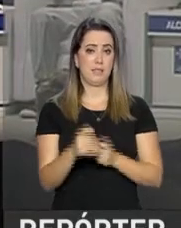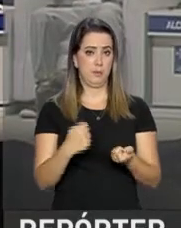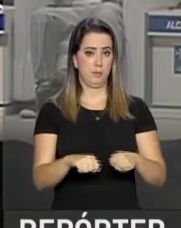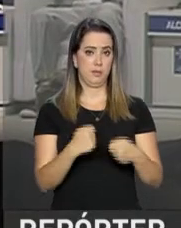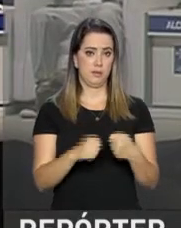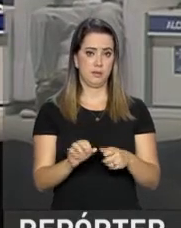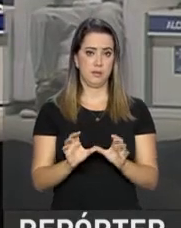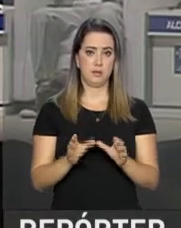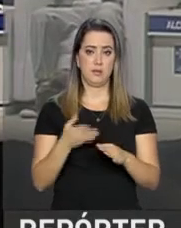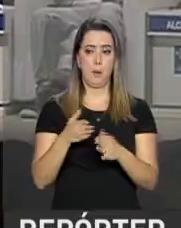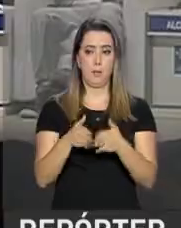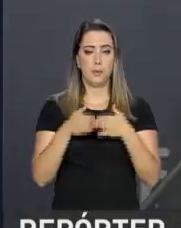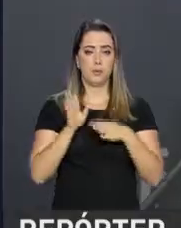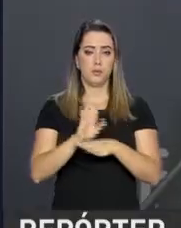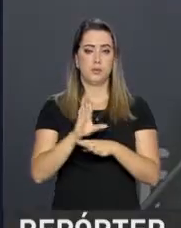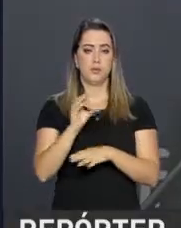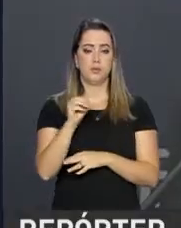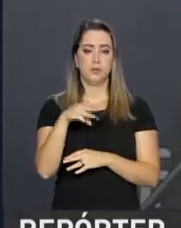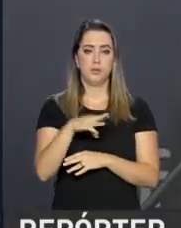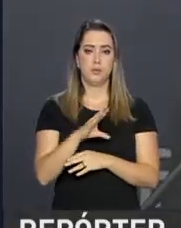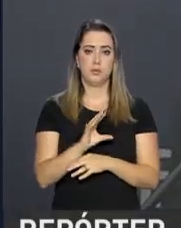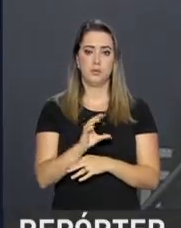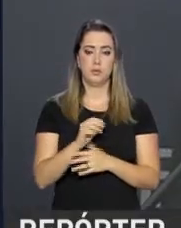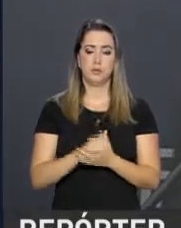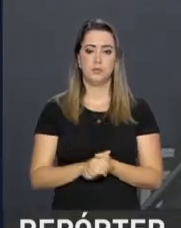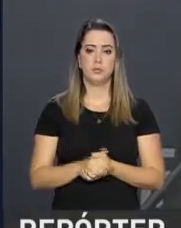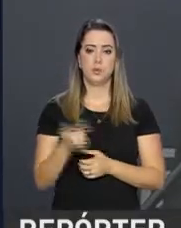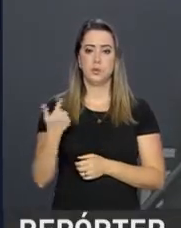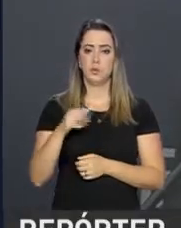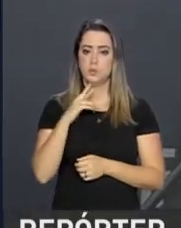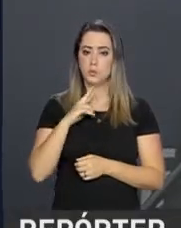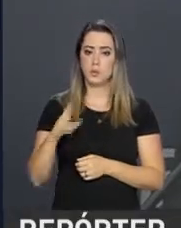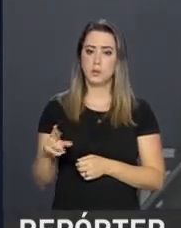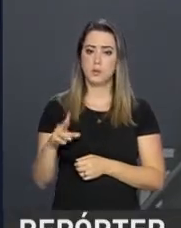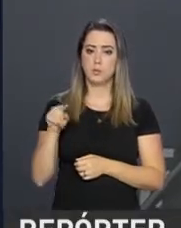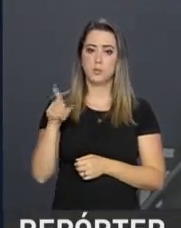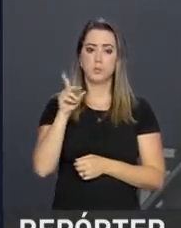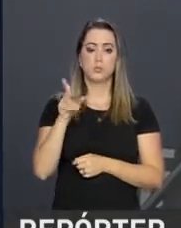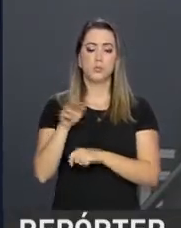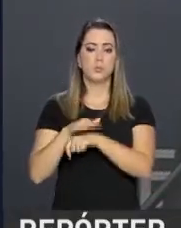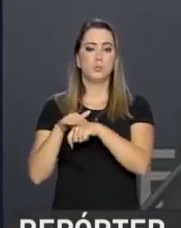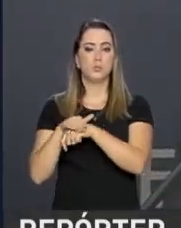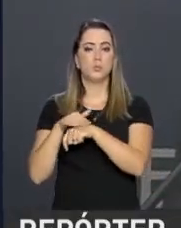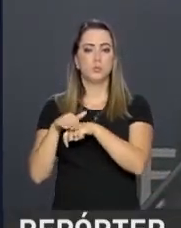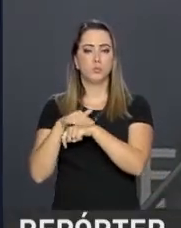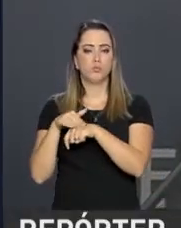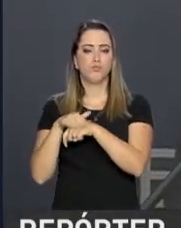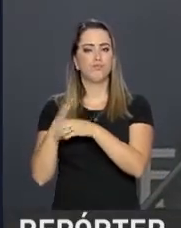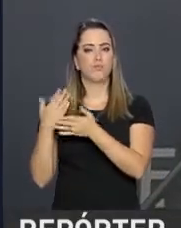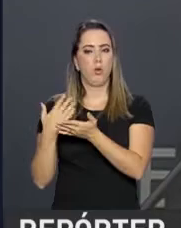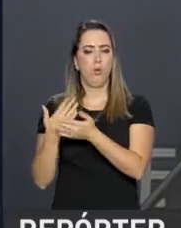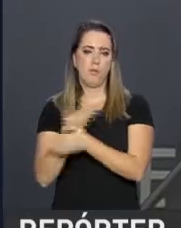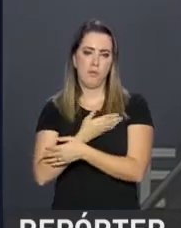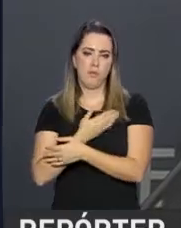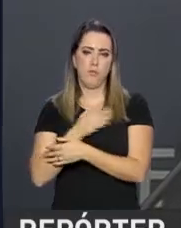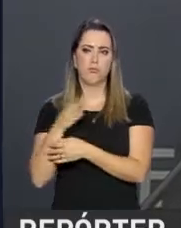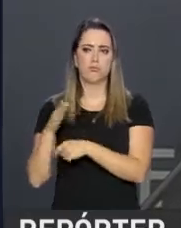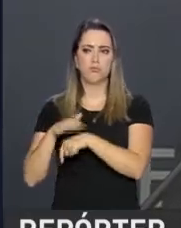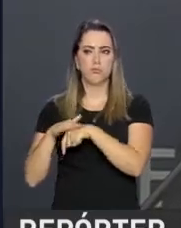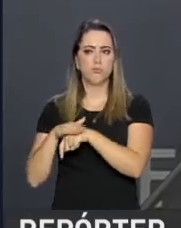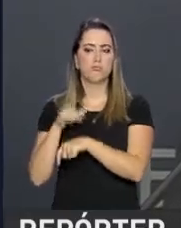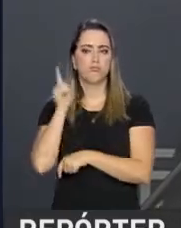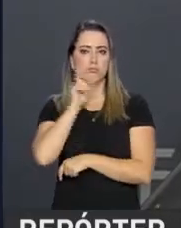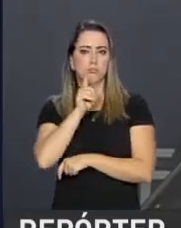mundial do comércio se não houver uma solução é digamos assim amigável muito rápida